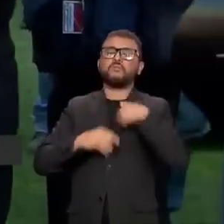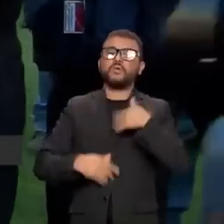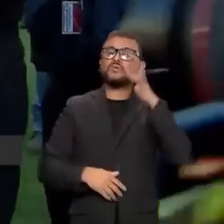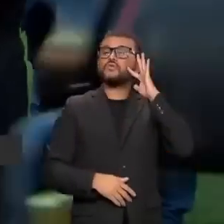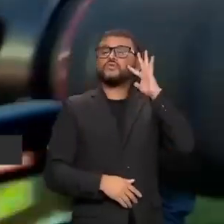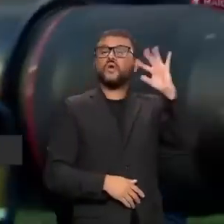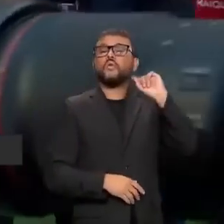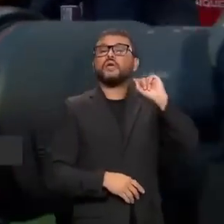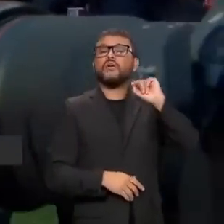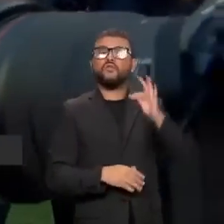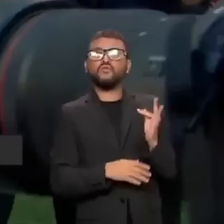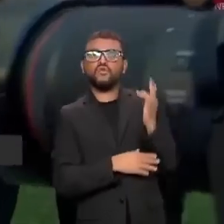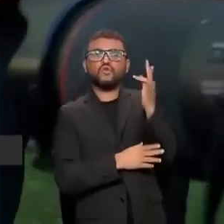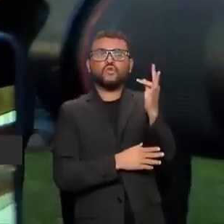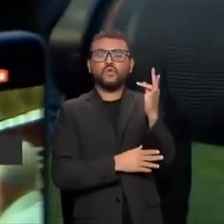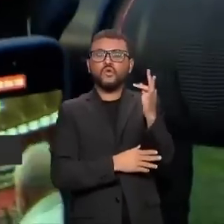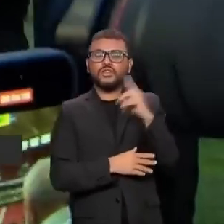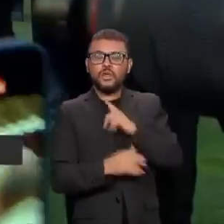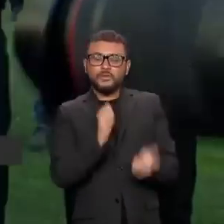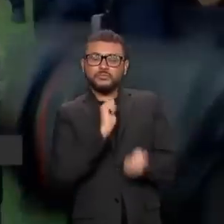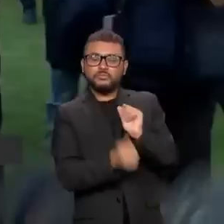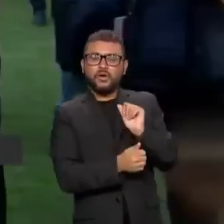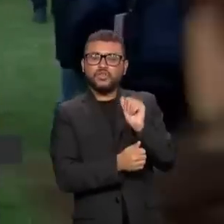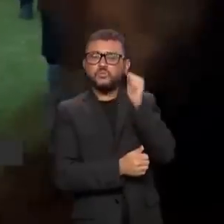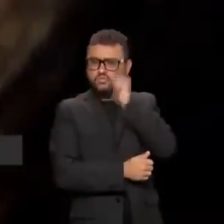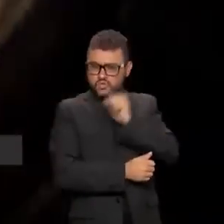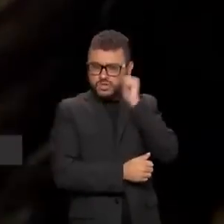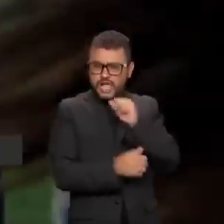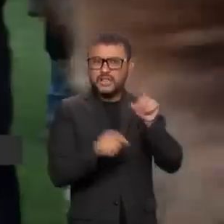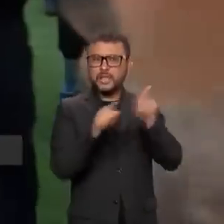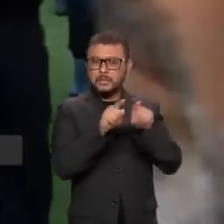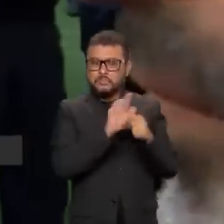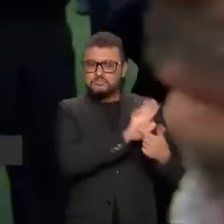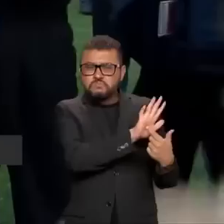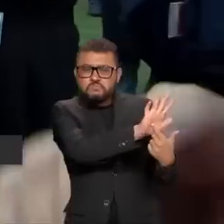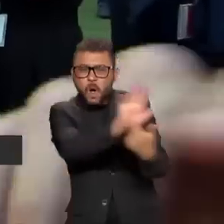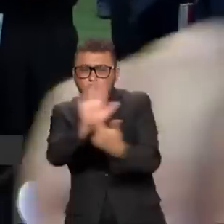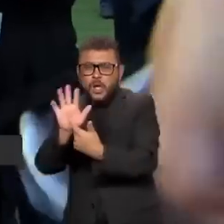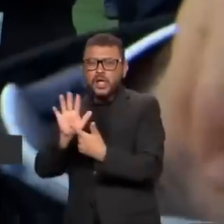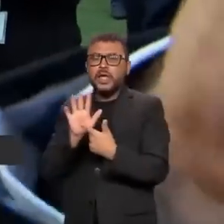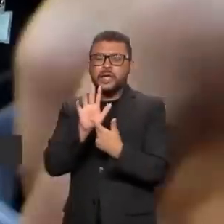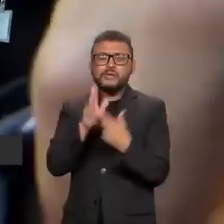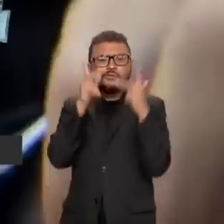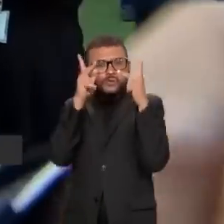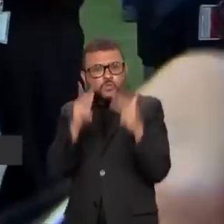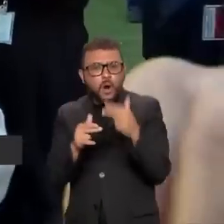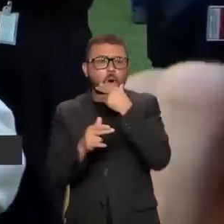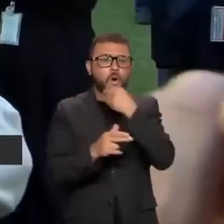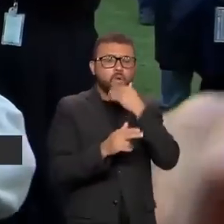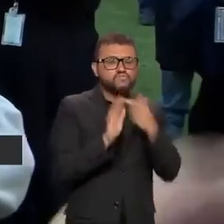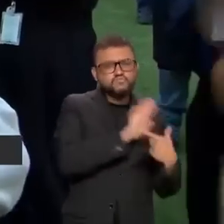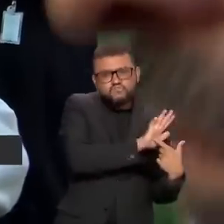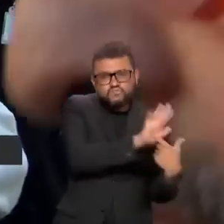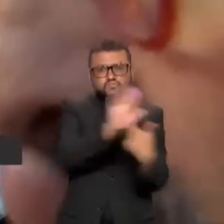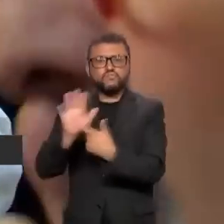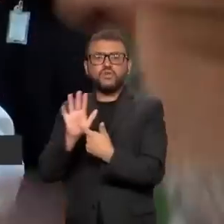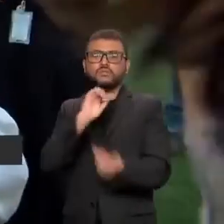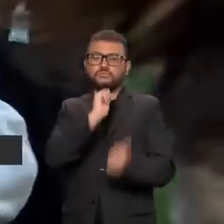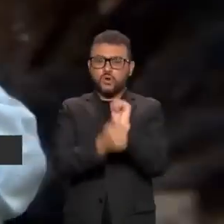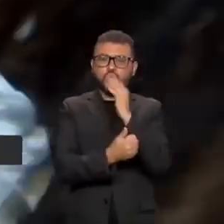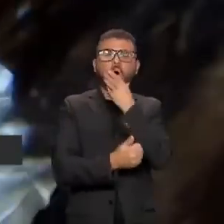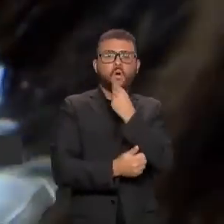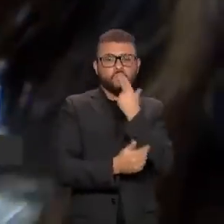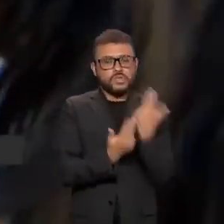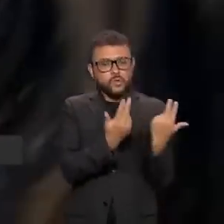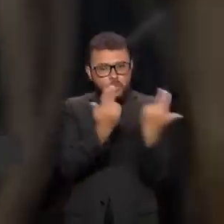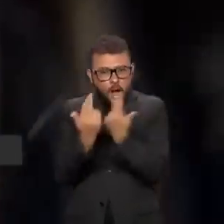Eu sonho que um dia o futebol feminino possa lotar os estádios como o futebol, sabe, masculino. Eu